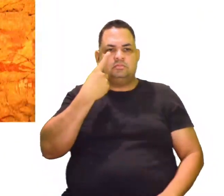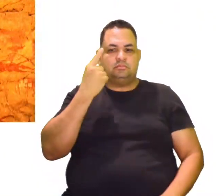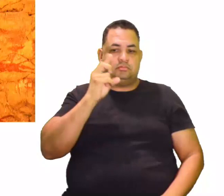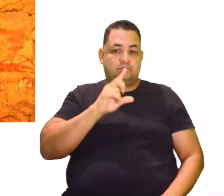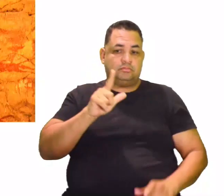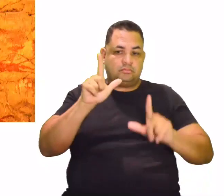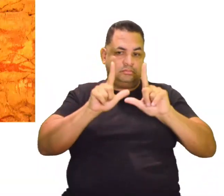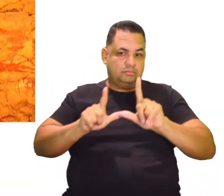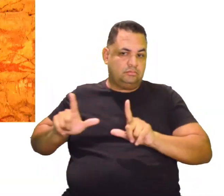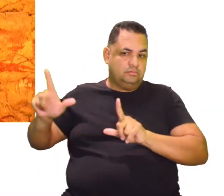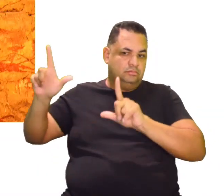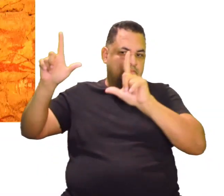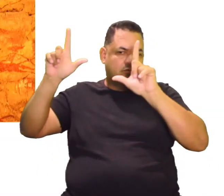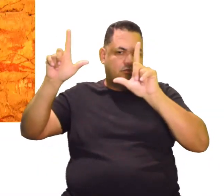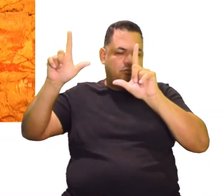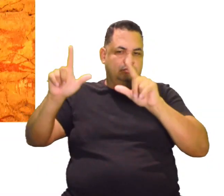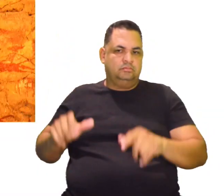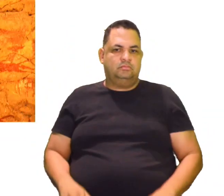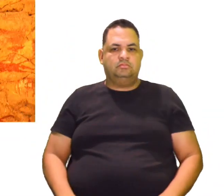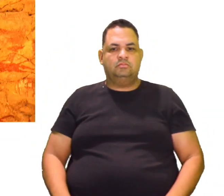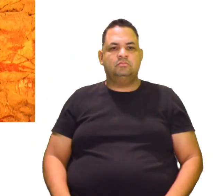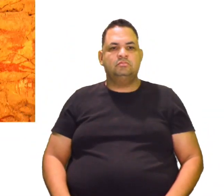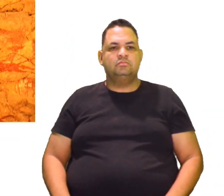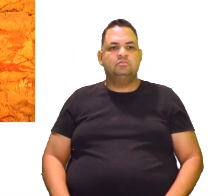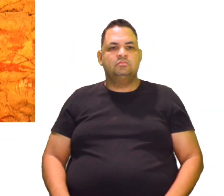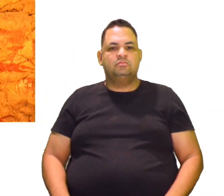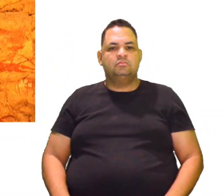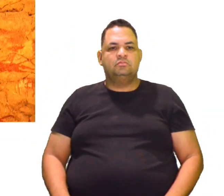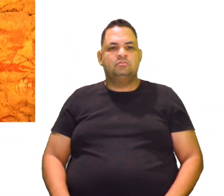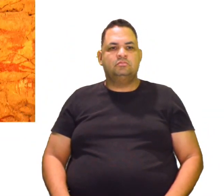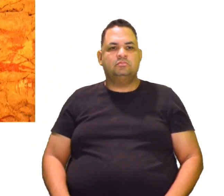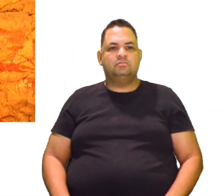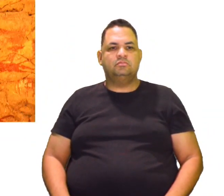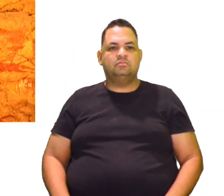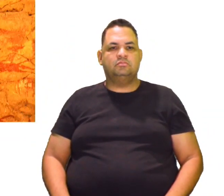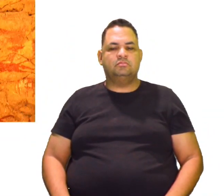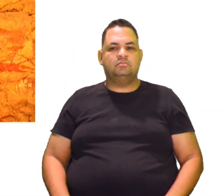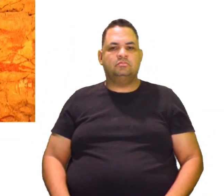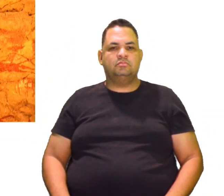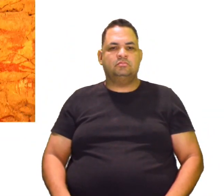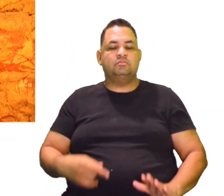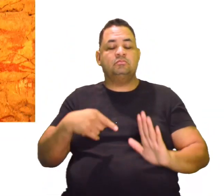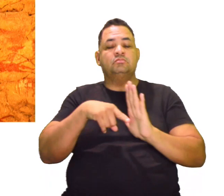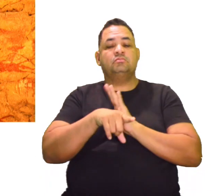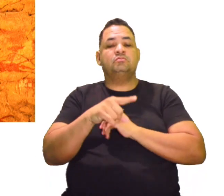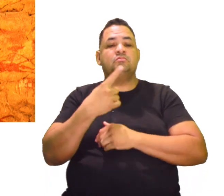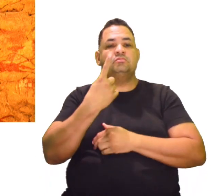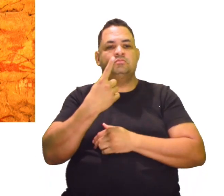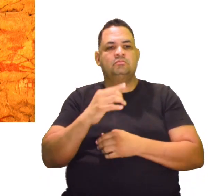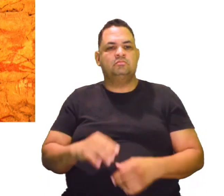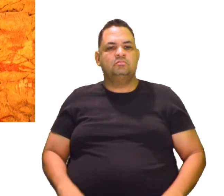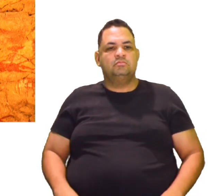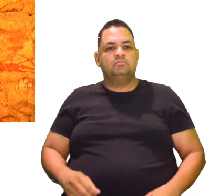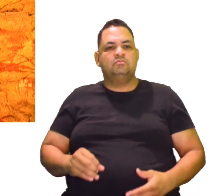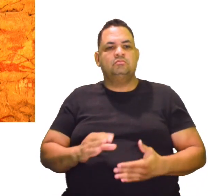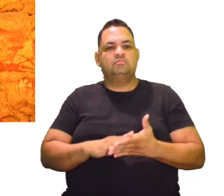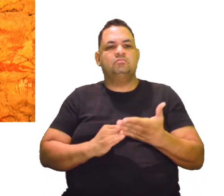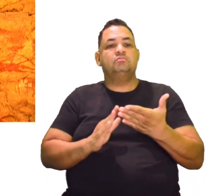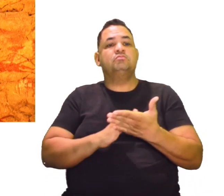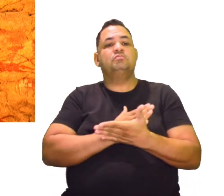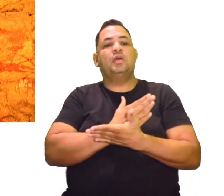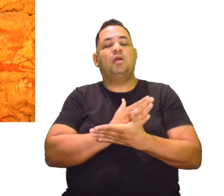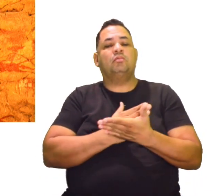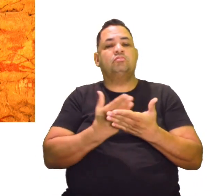Vamos voltar aqui, porque eu não vou conseguir ler, está um pouquinho distante. Então, a pergunta é o seguinte. Alguns